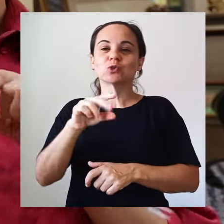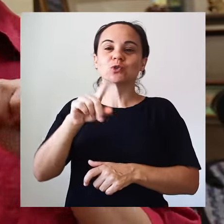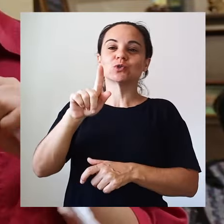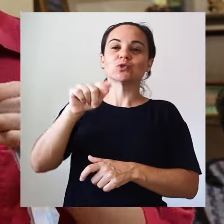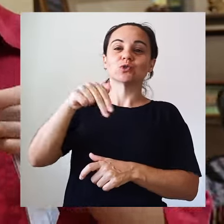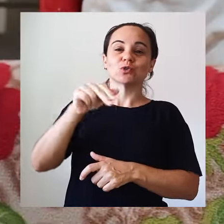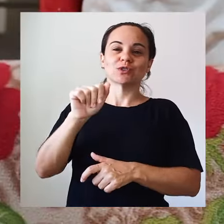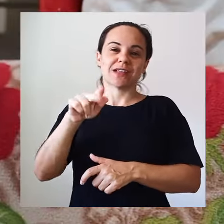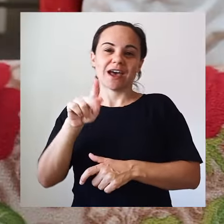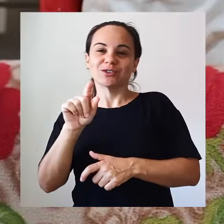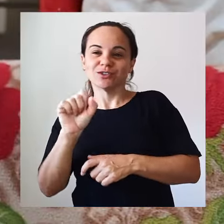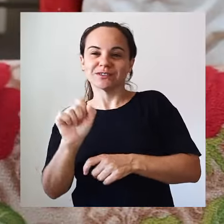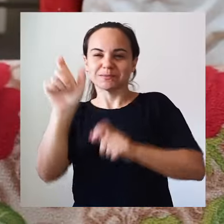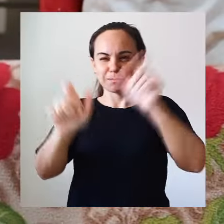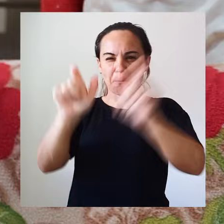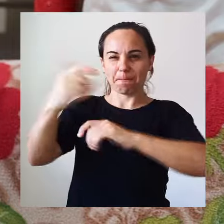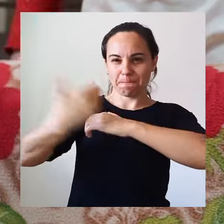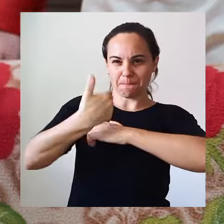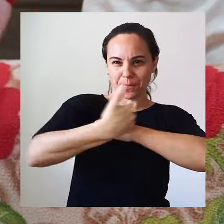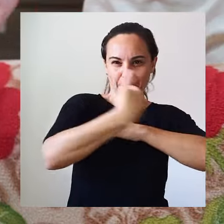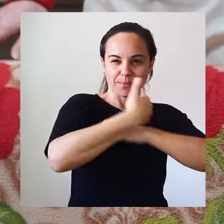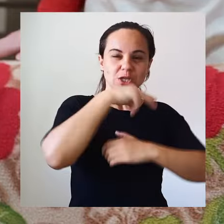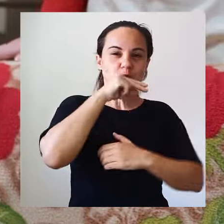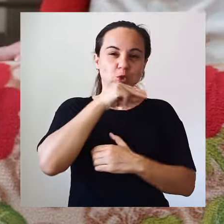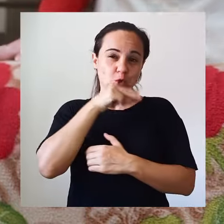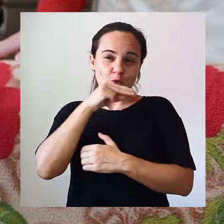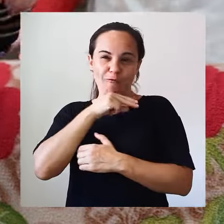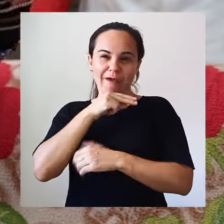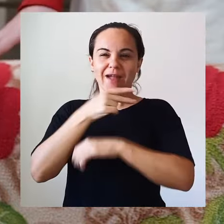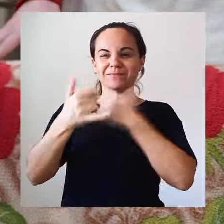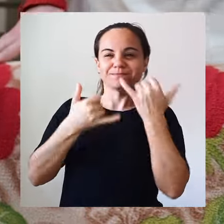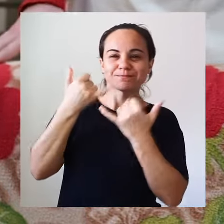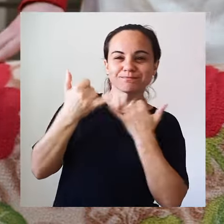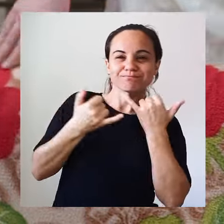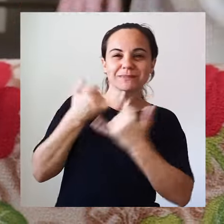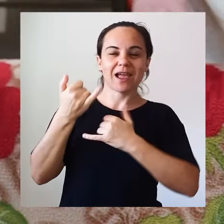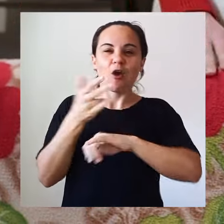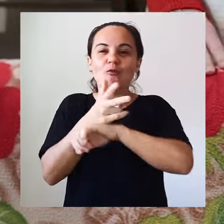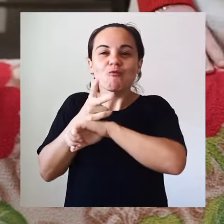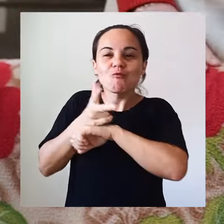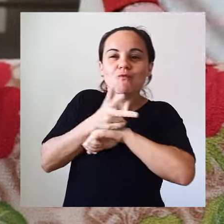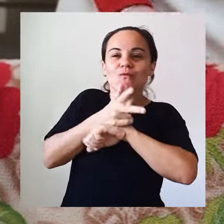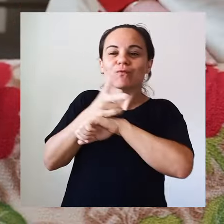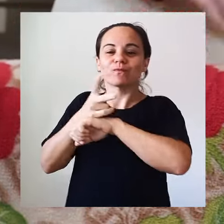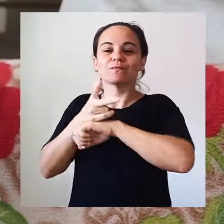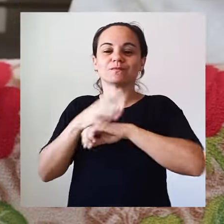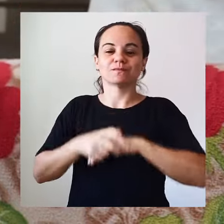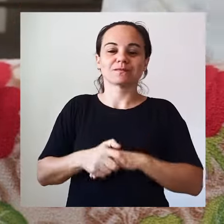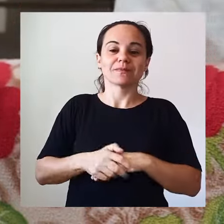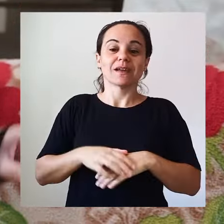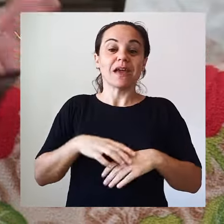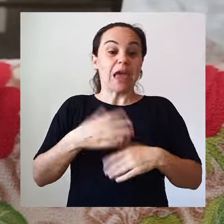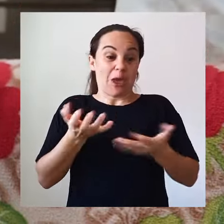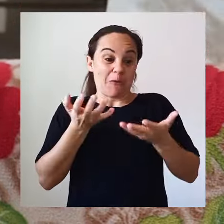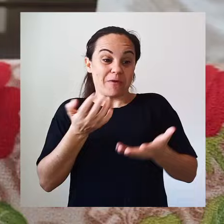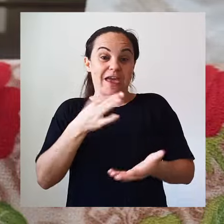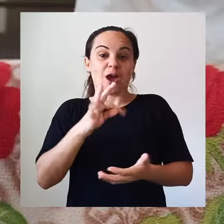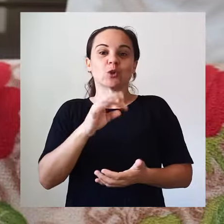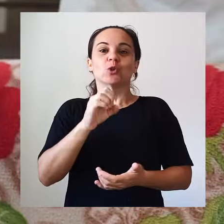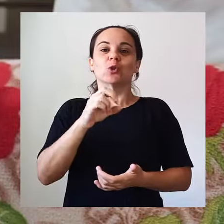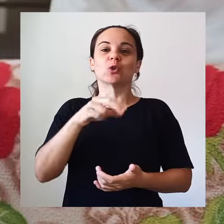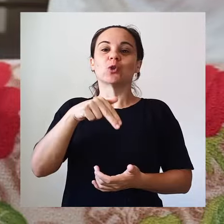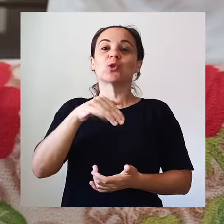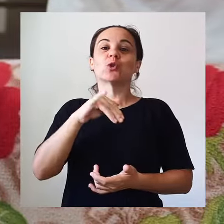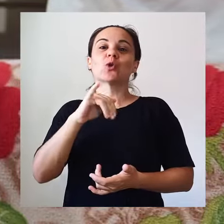uma. Mas uma novela! Mas eu quero que tenha o Tony Ramos! E tem que ter